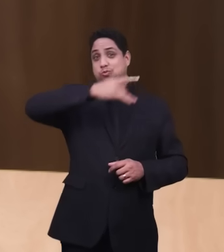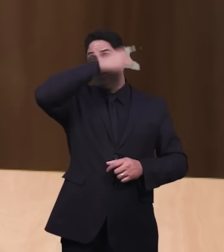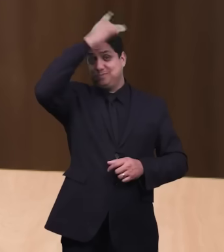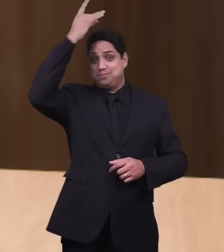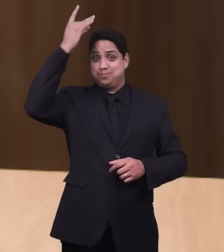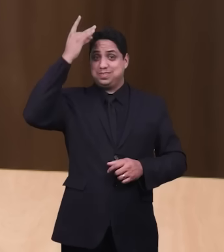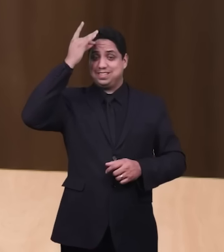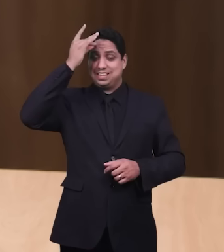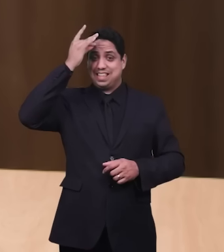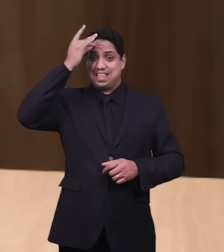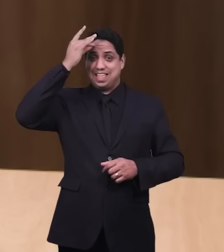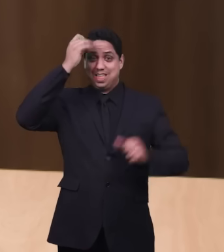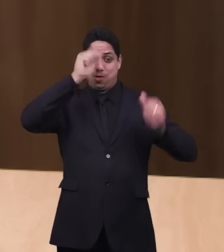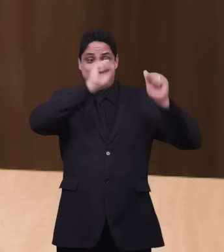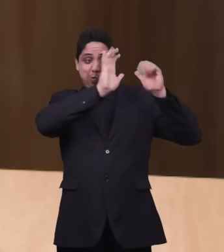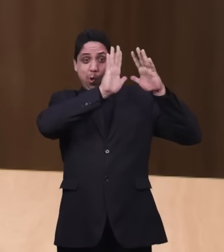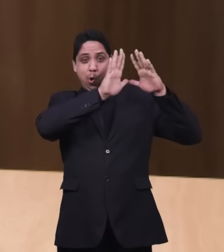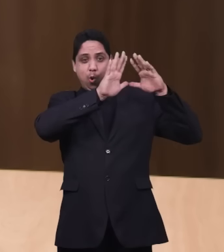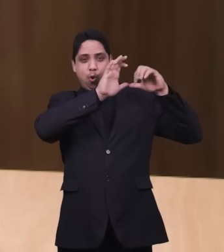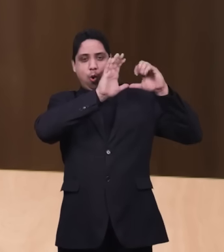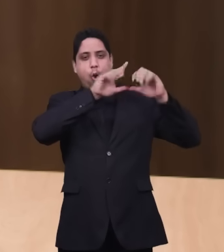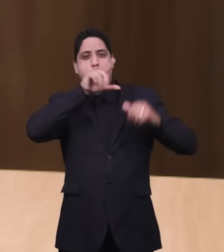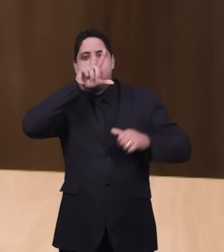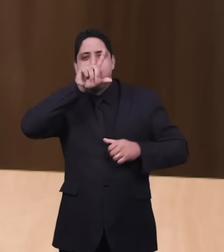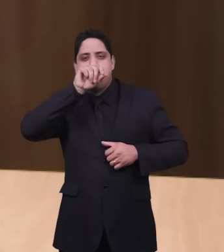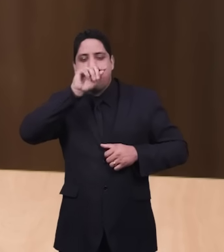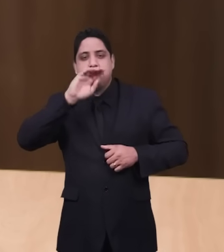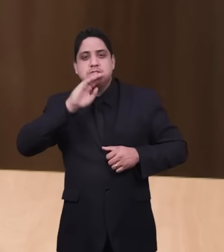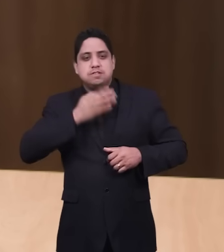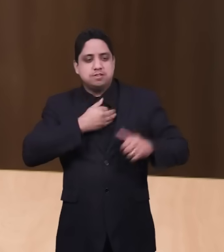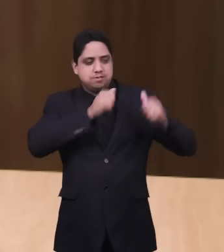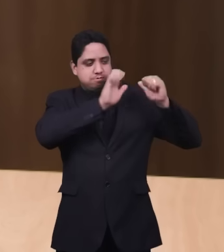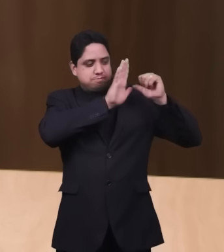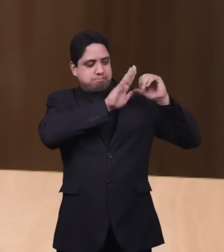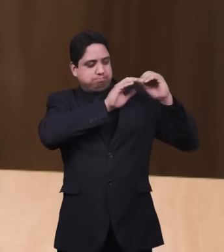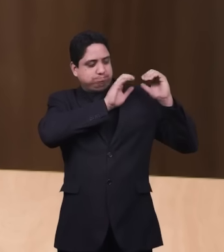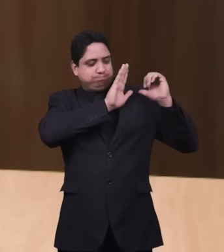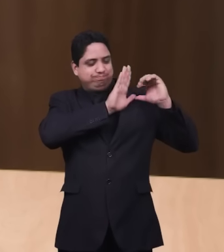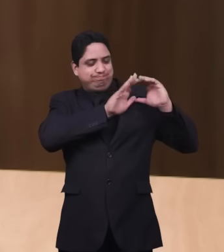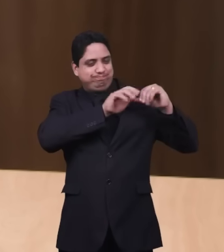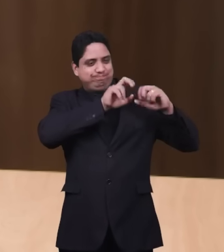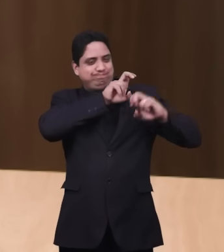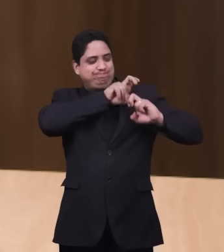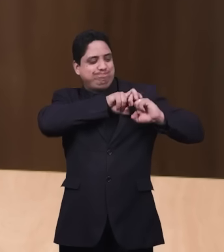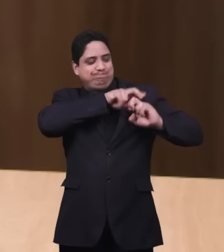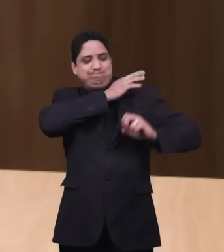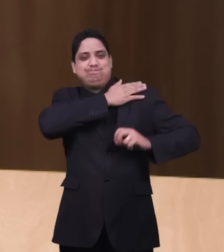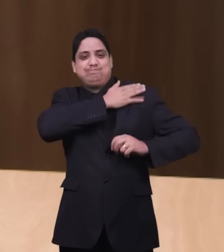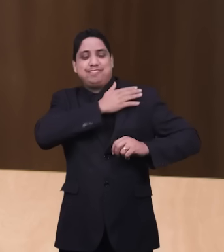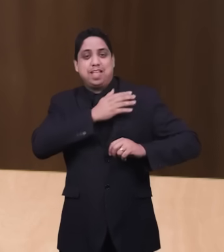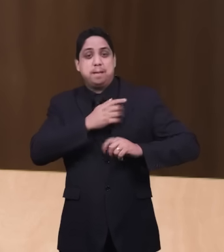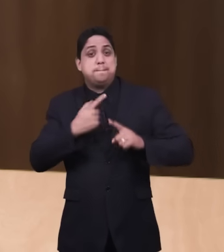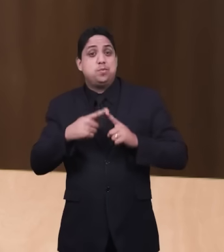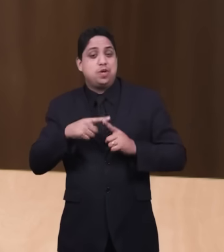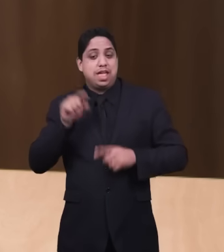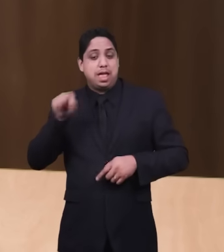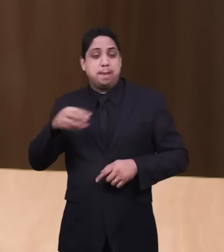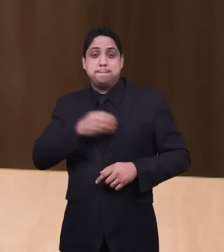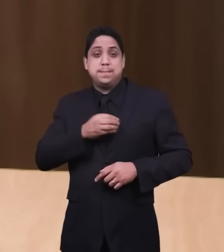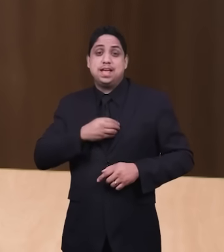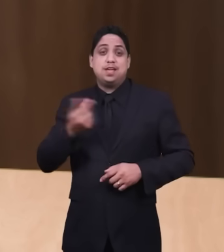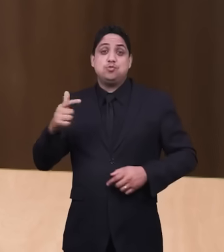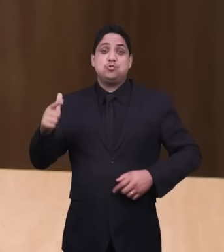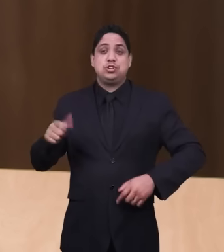Santo veio sobre ele como pomba. Por quê? Porque ele não tinha pecado. Ele era perfeito, ele era Deus.